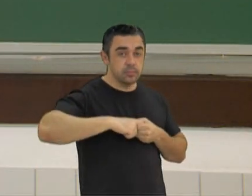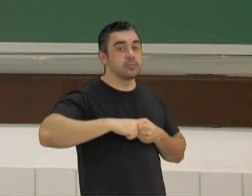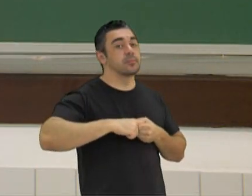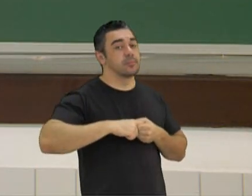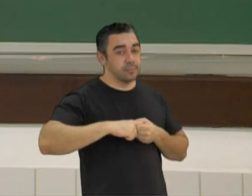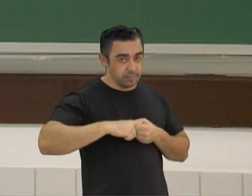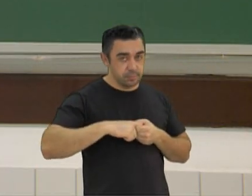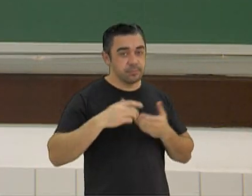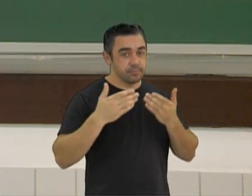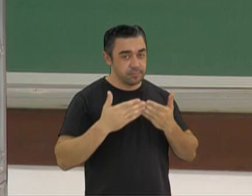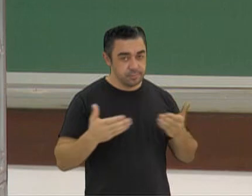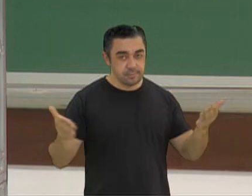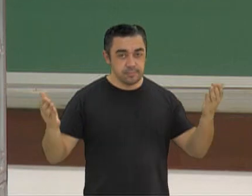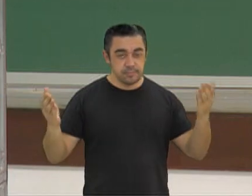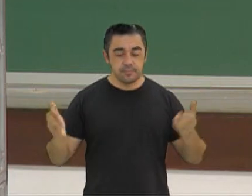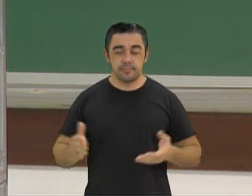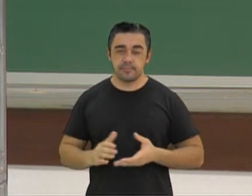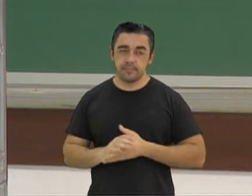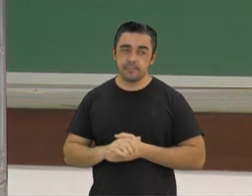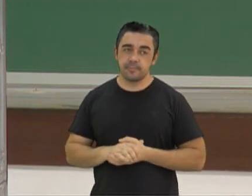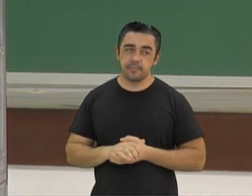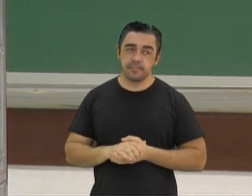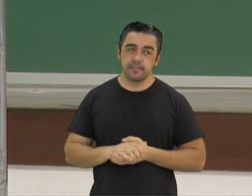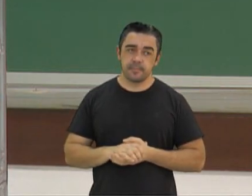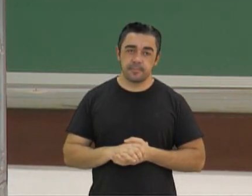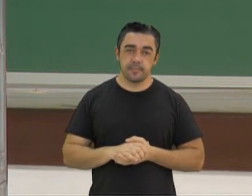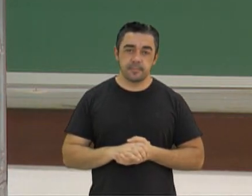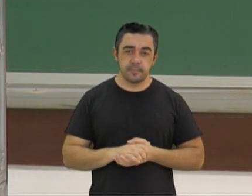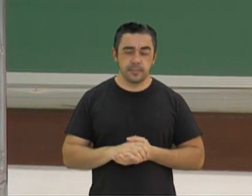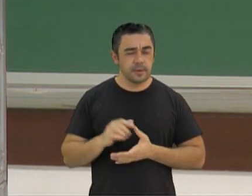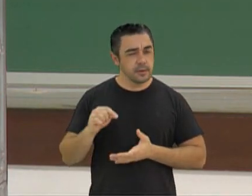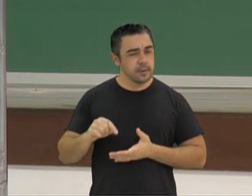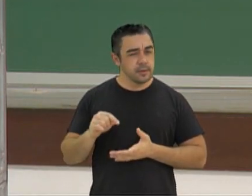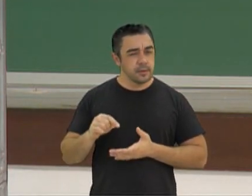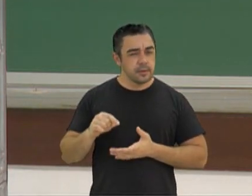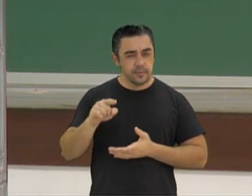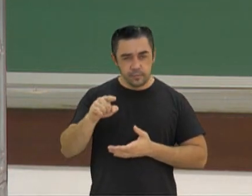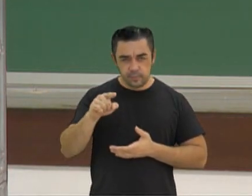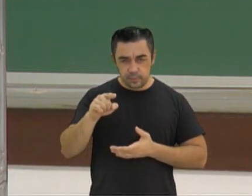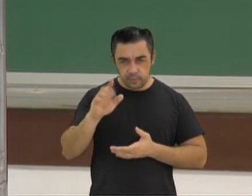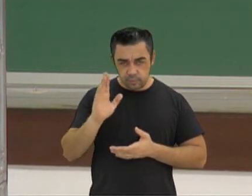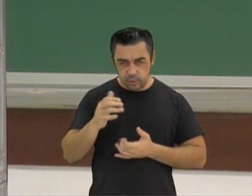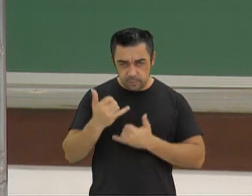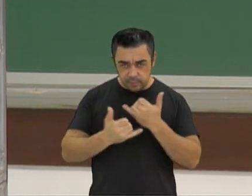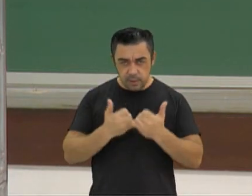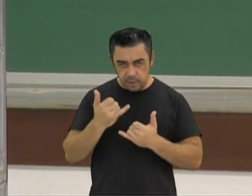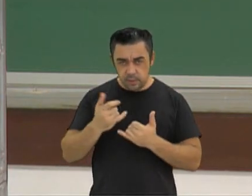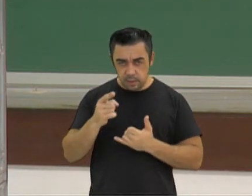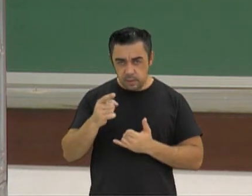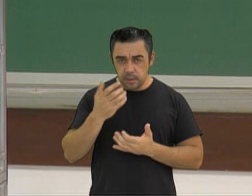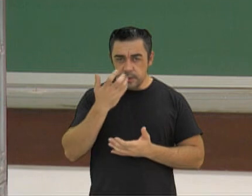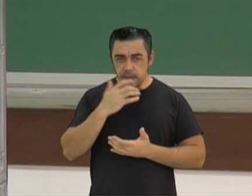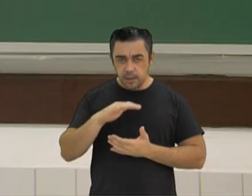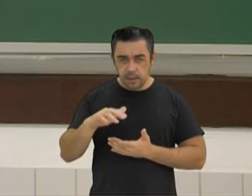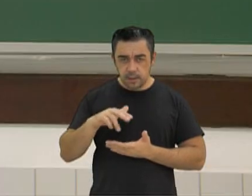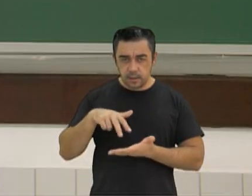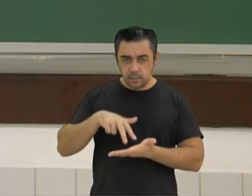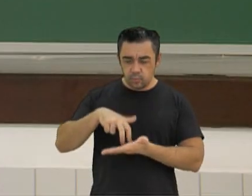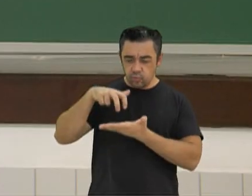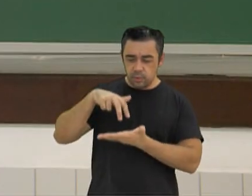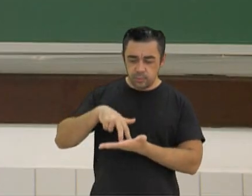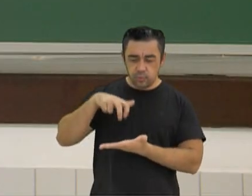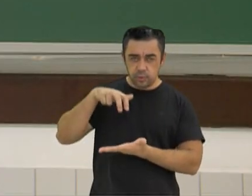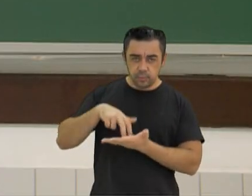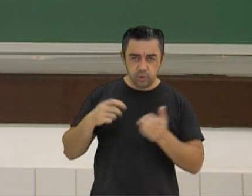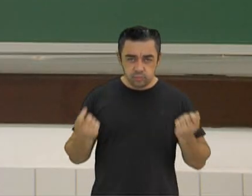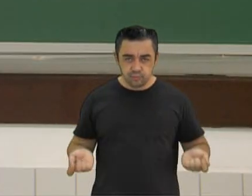Voltamos, senhoras e senhores! Agora eu lembrei, vocês pularam corda quando infância? Quando eram criança? Não faz muito tempo,